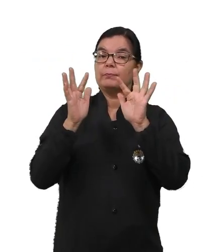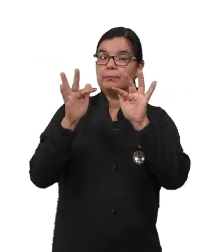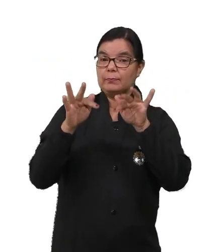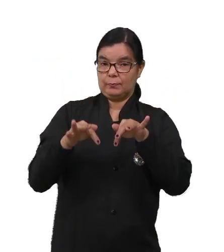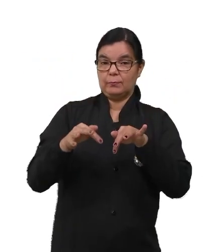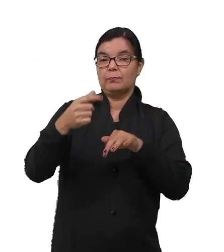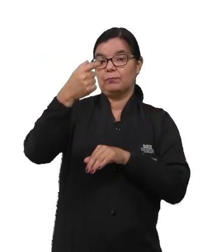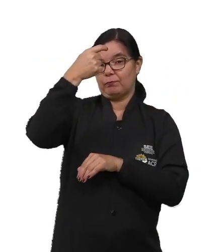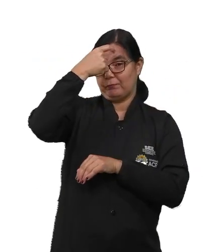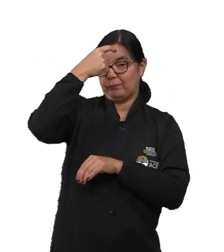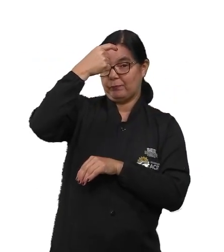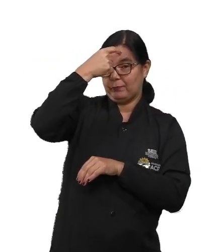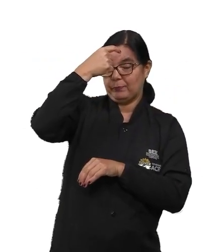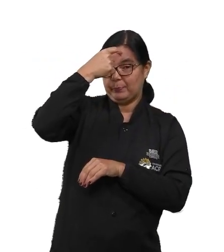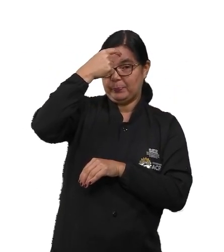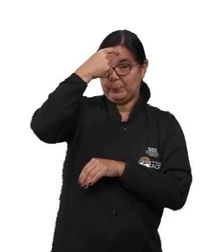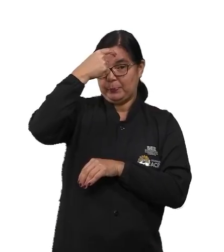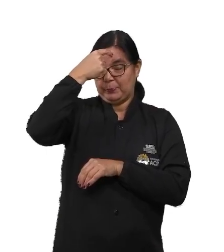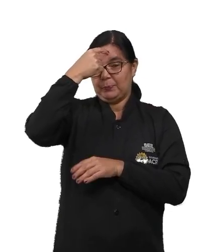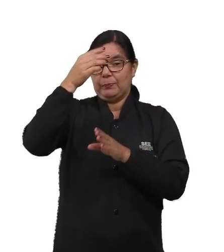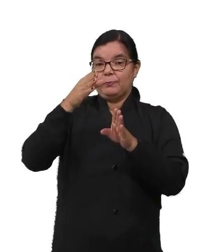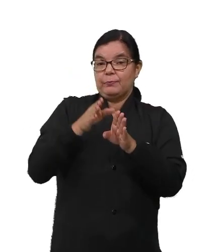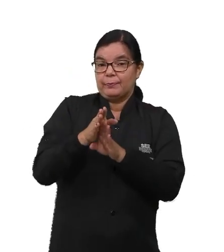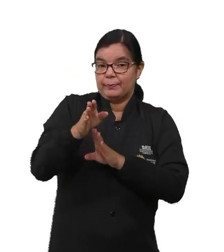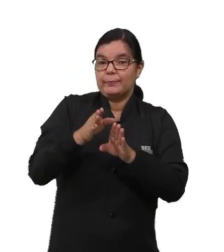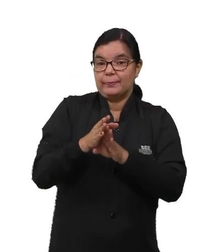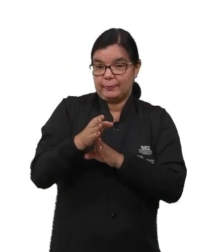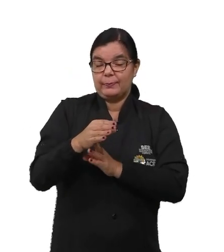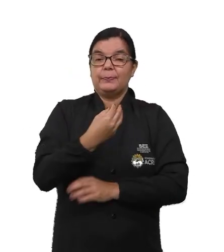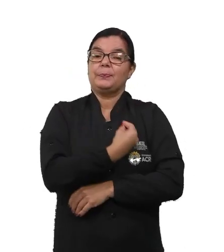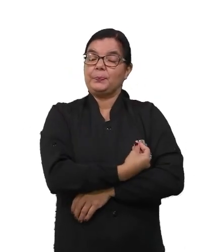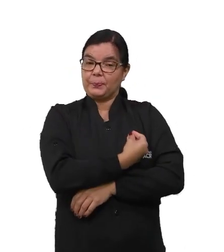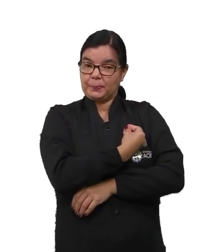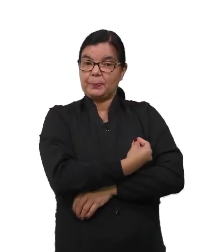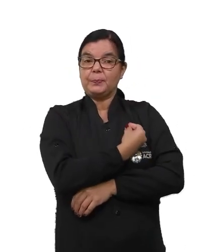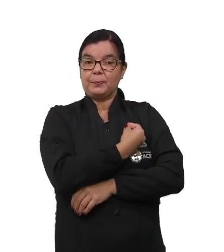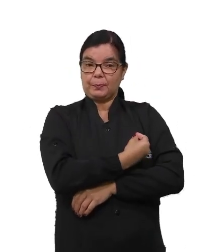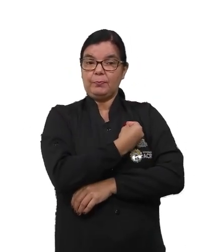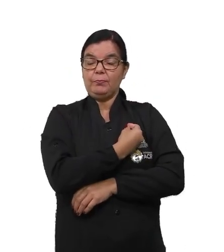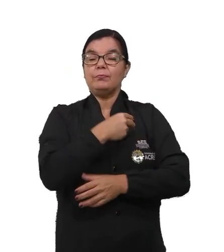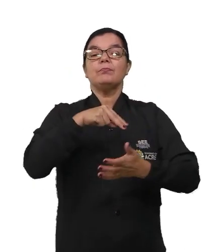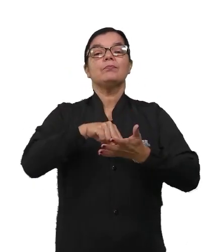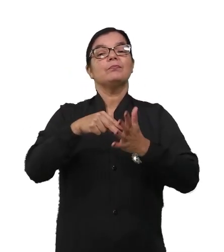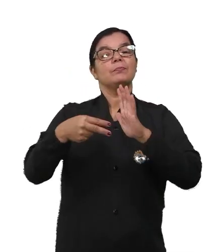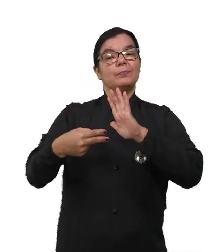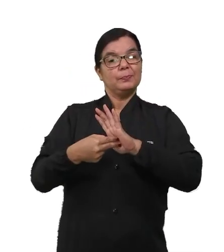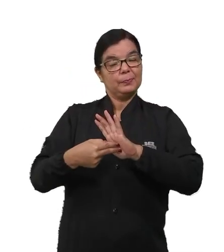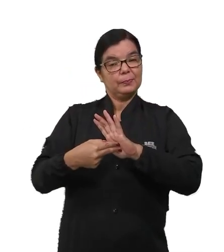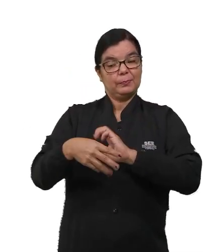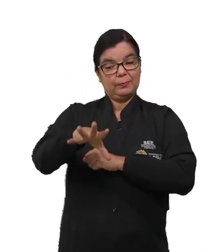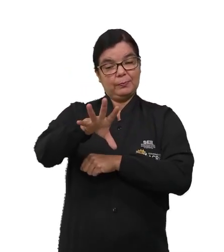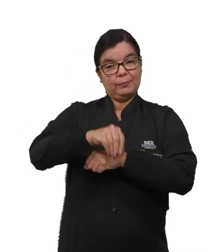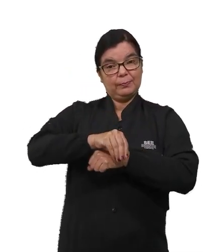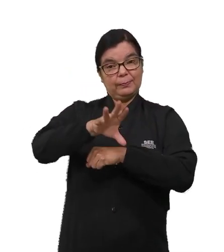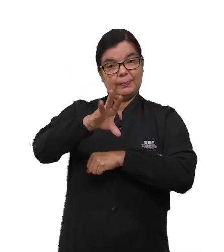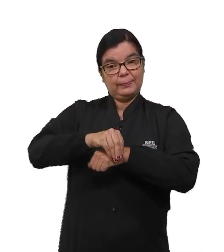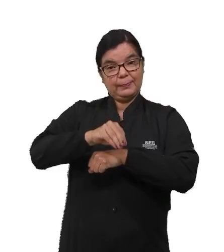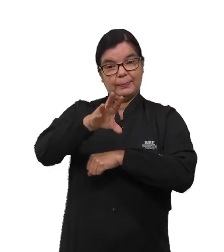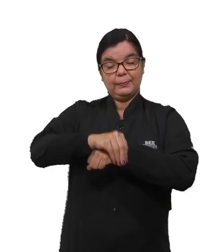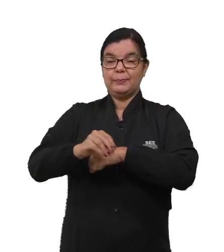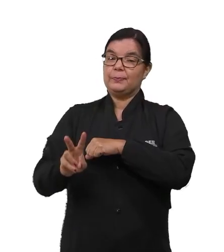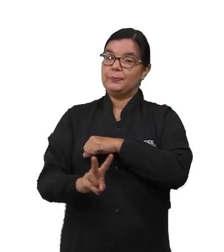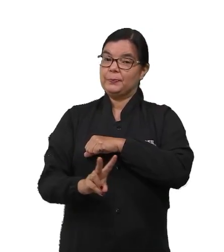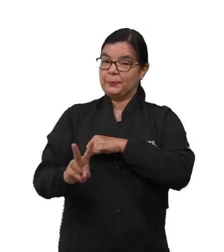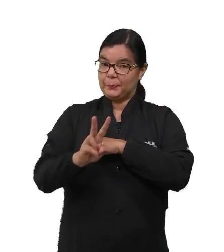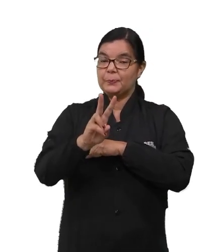finalidade, reforçando, orientar a vida dele, no sentido de que ele absorva